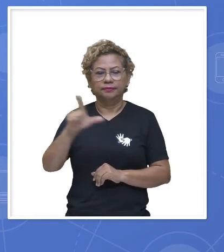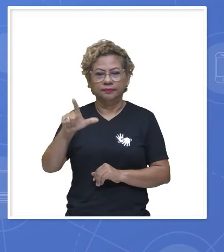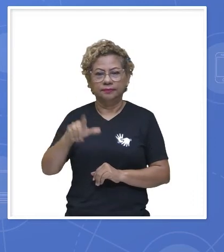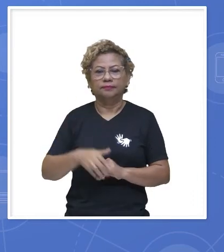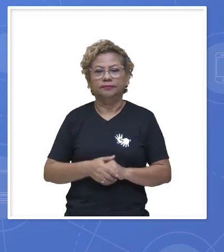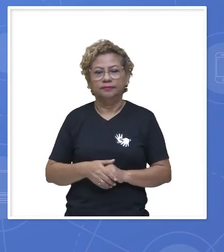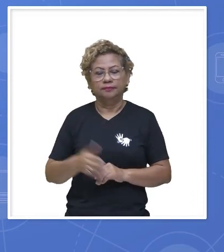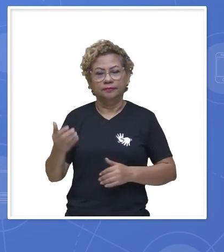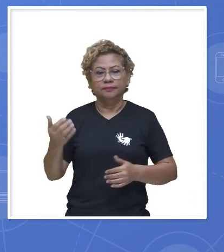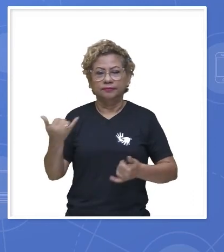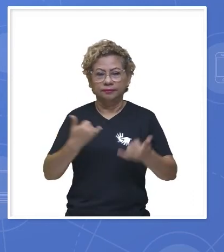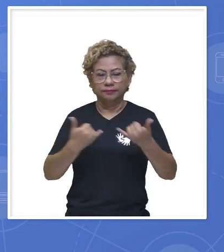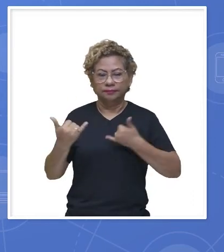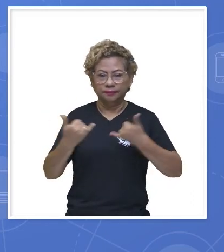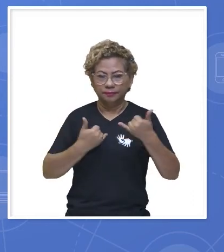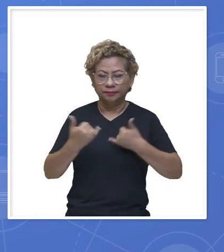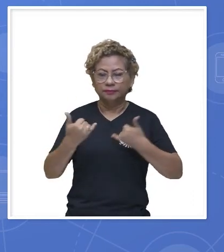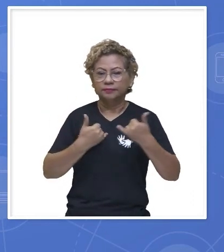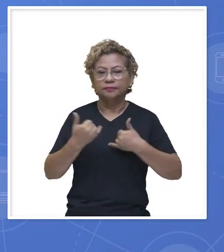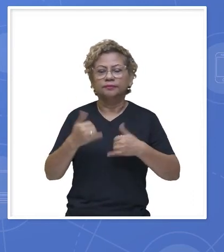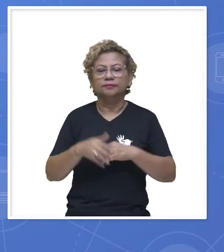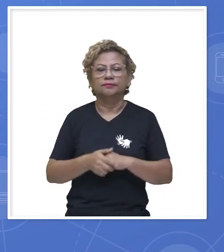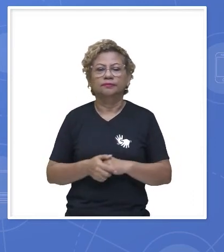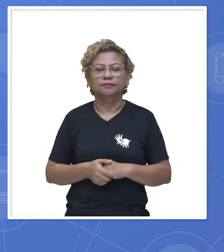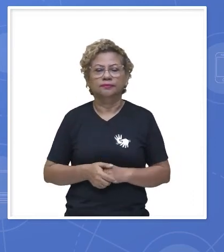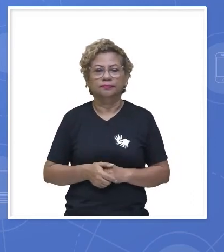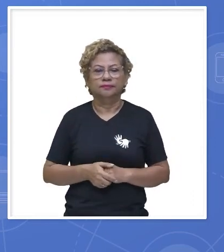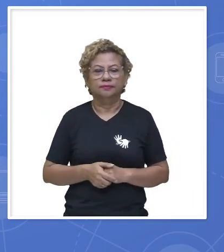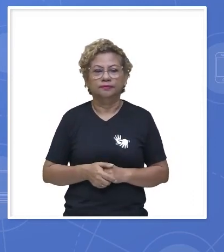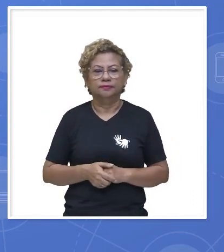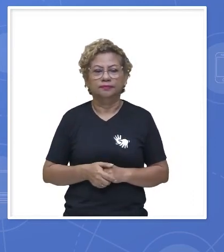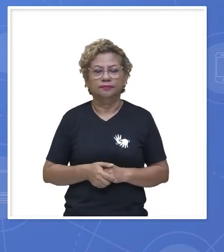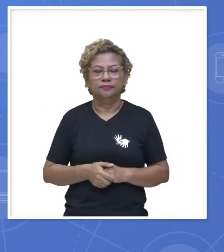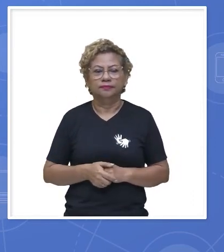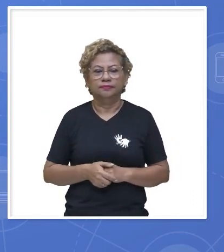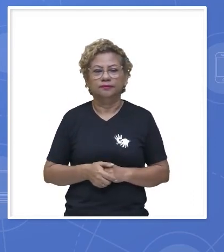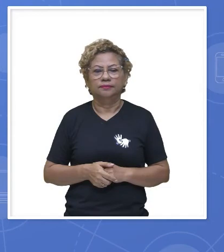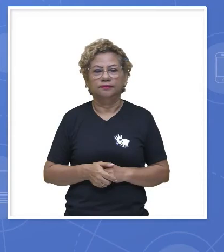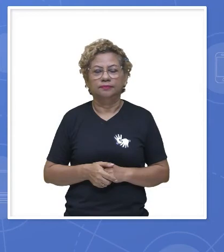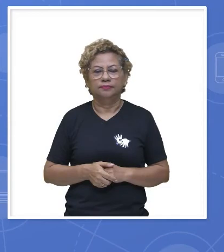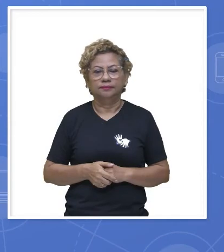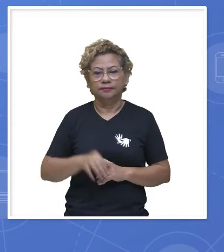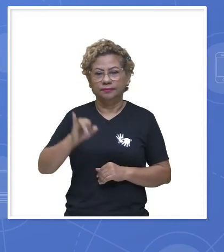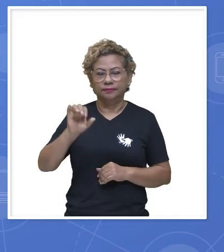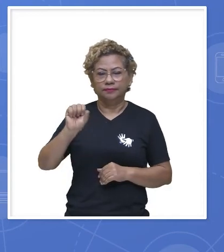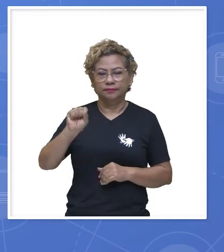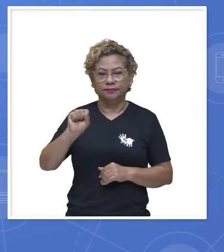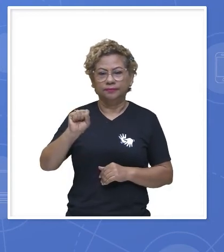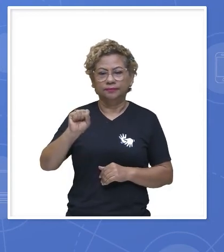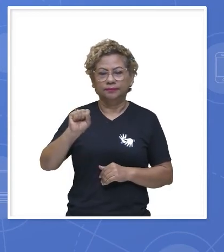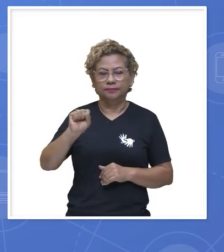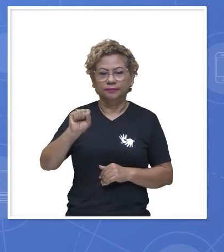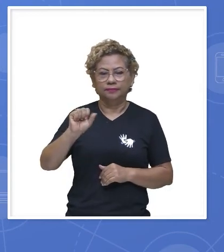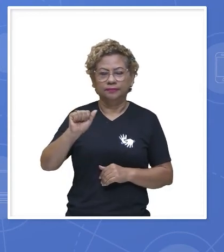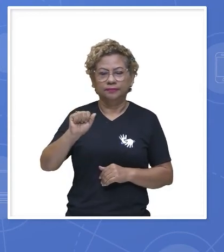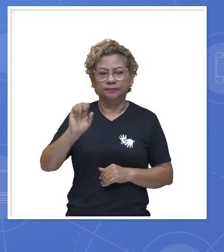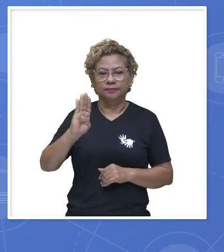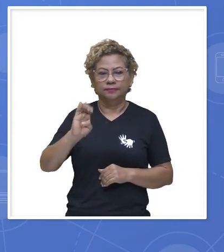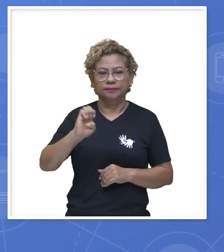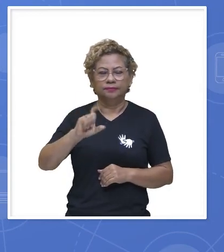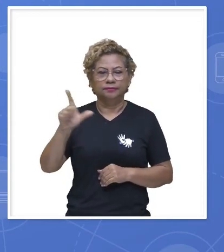ó, o termo central é o 185. Percebam, para a esquerda eu tenho dois números, para a direita eu tenho outros dois números.